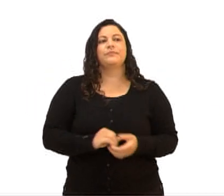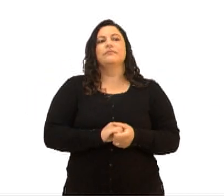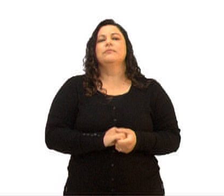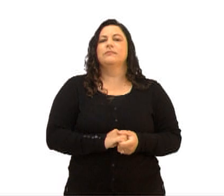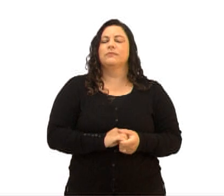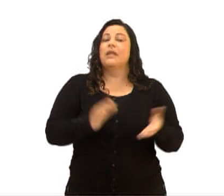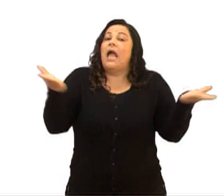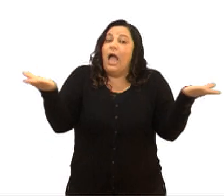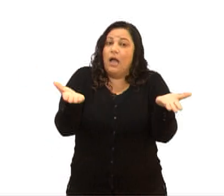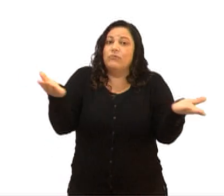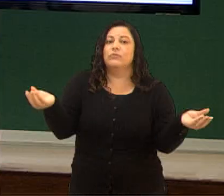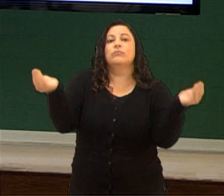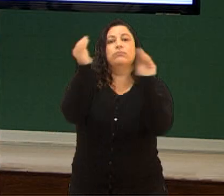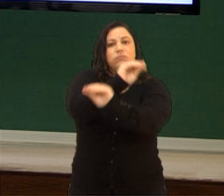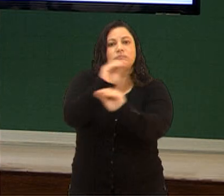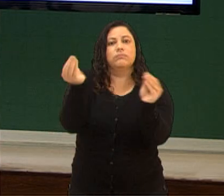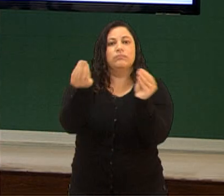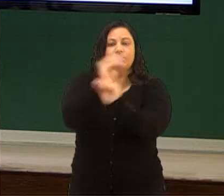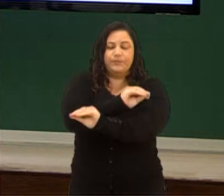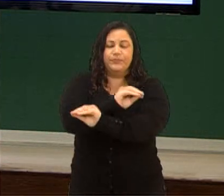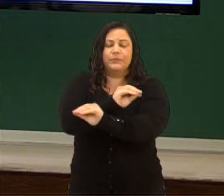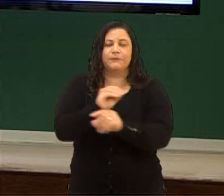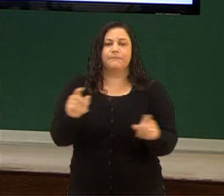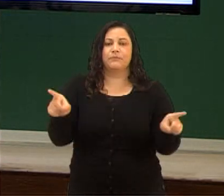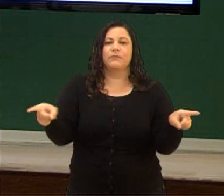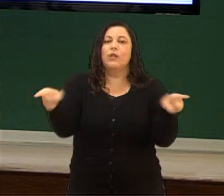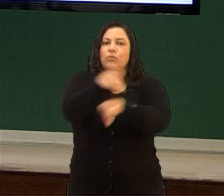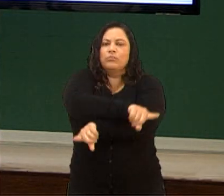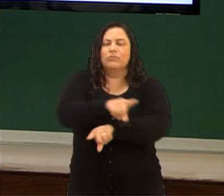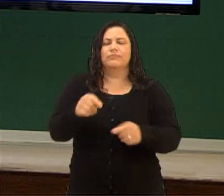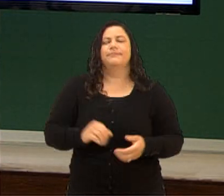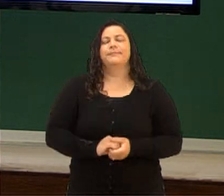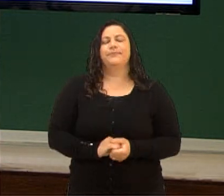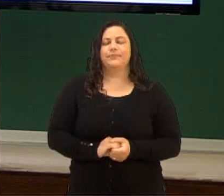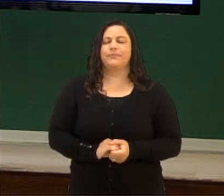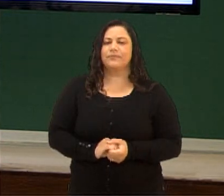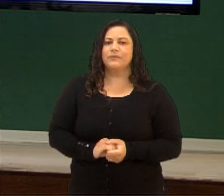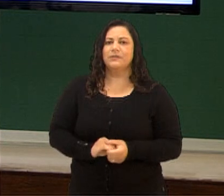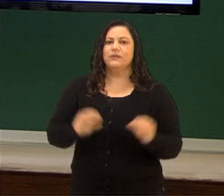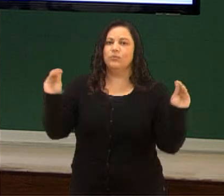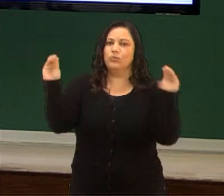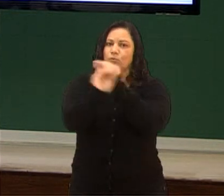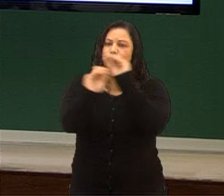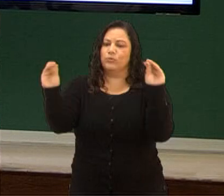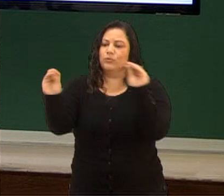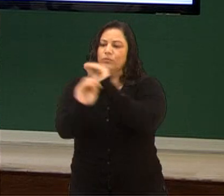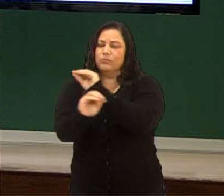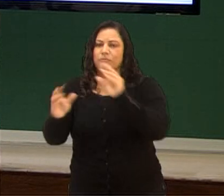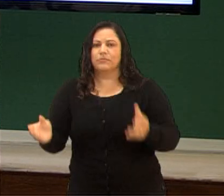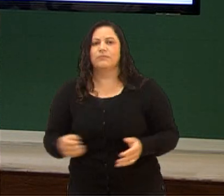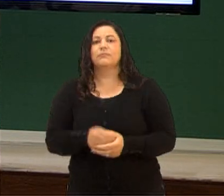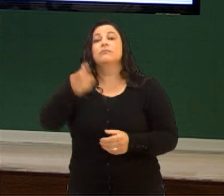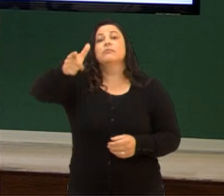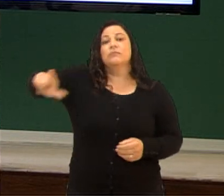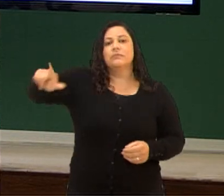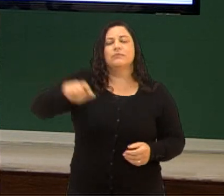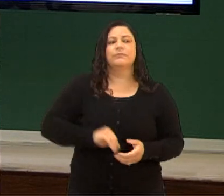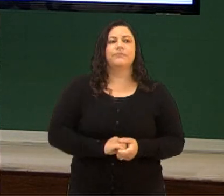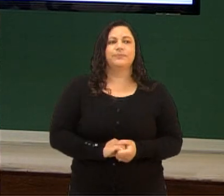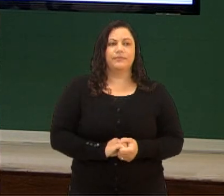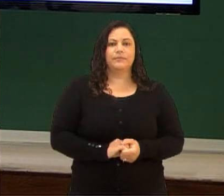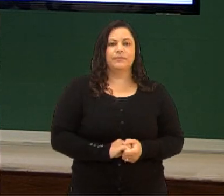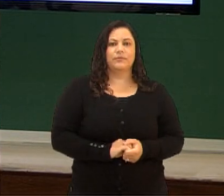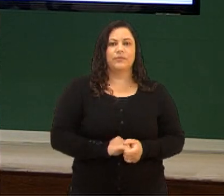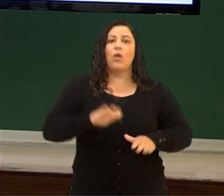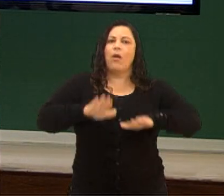a transposta dessa matriz. Troco essa linha por coluna, troco essa linha por coluna. Qual é o próximo passo?